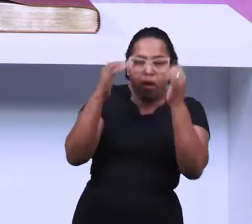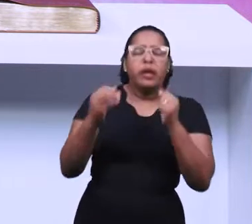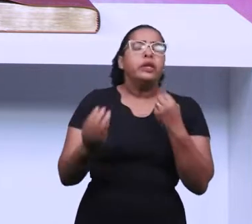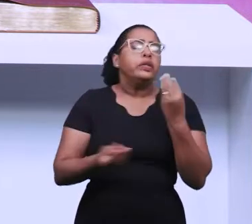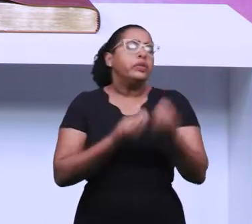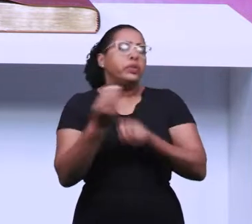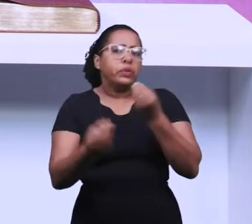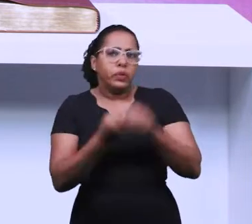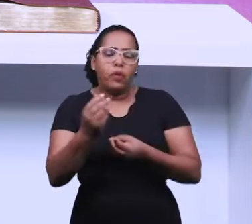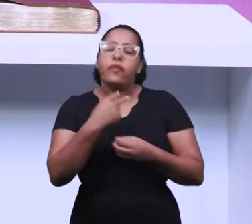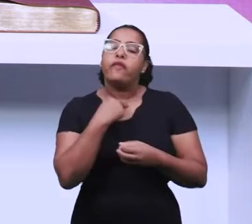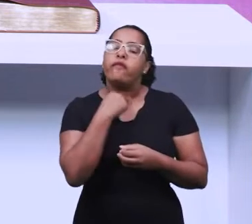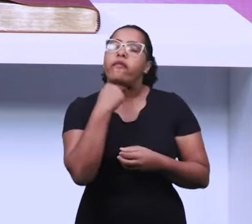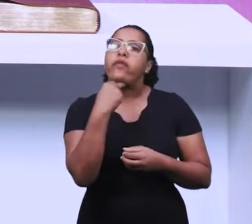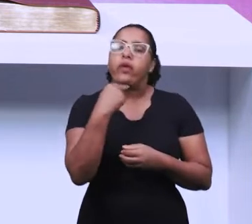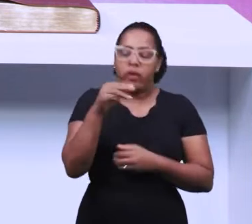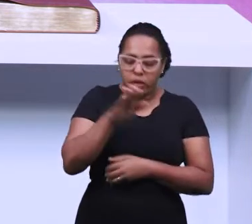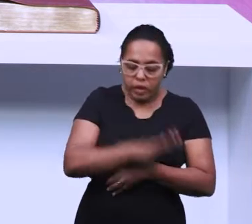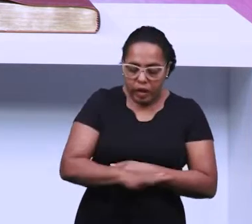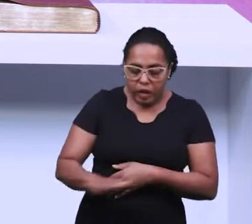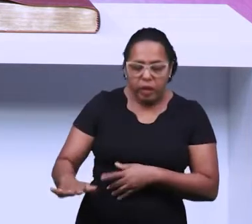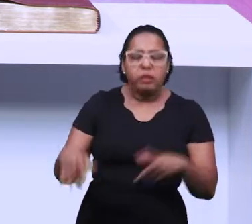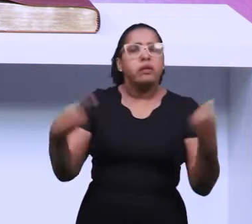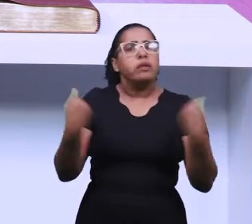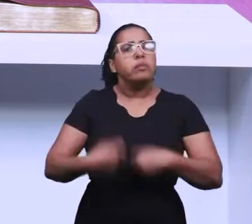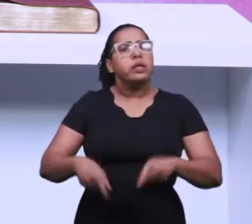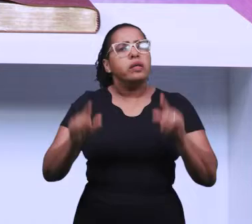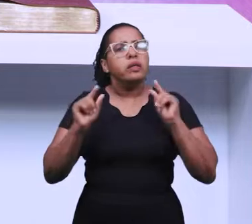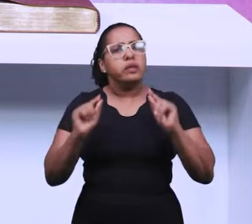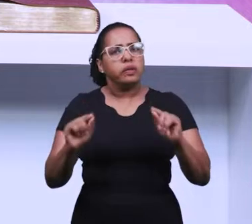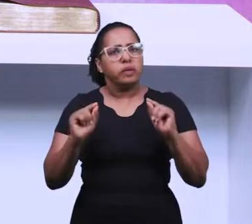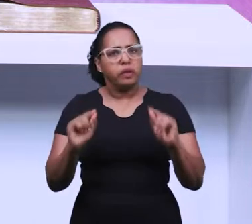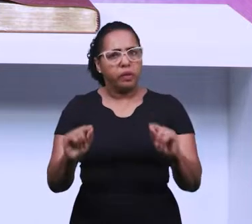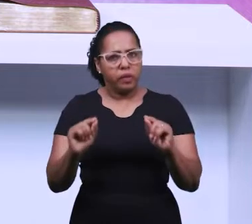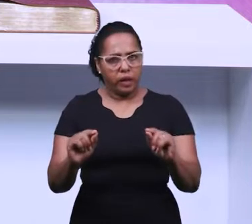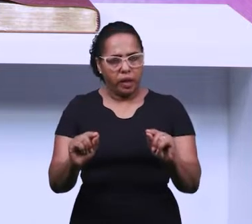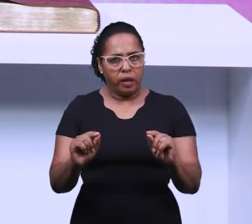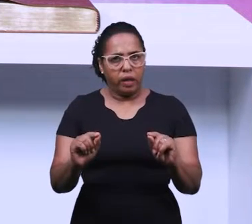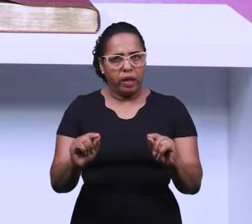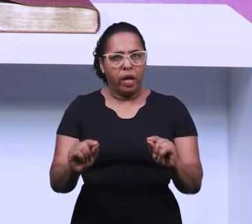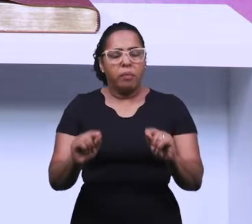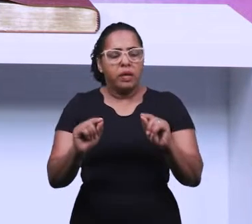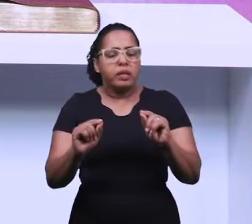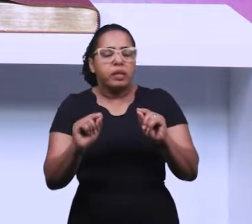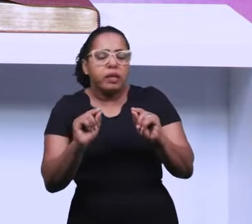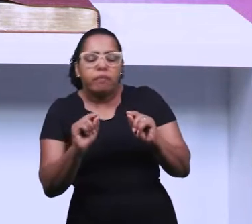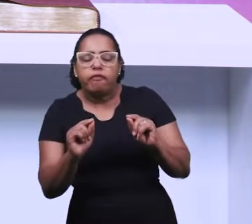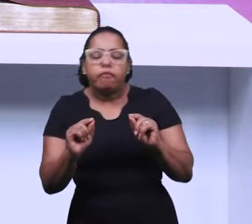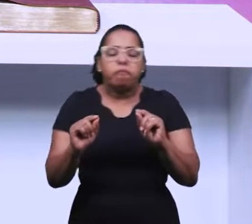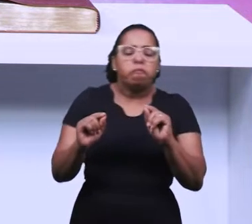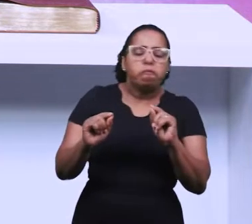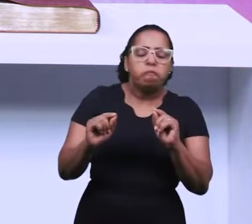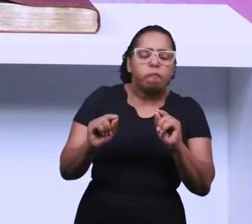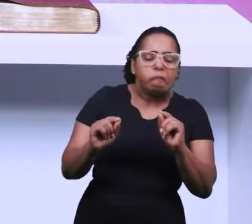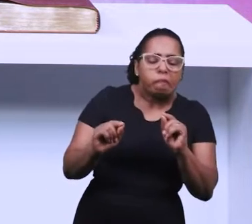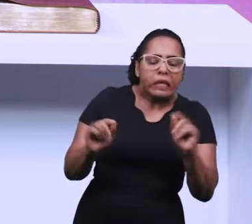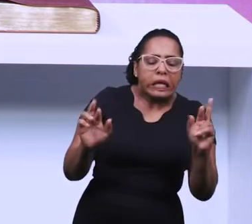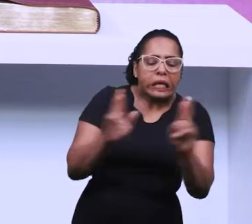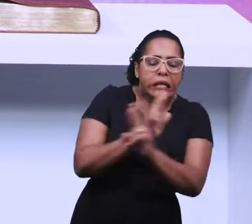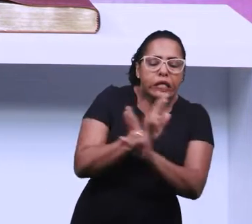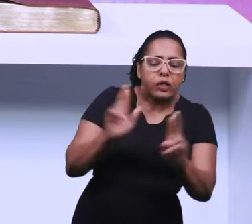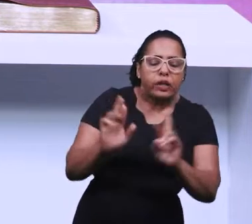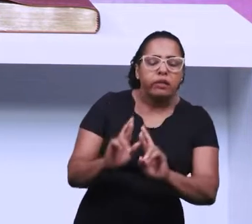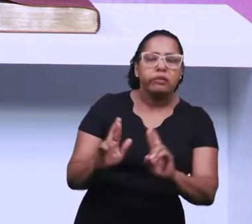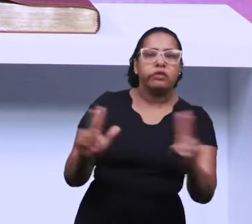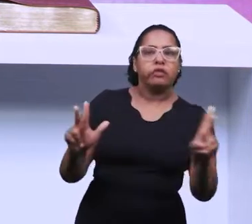podemos entender que a voz da criança deve ser considerada de maneira diferente em relação